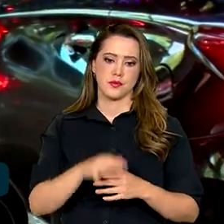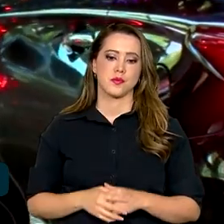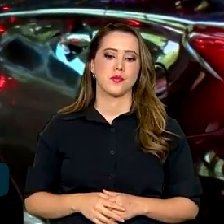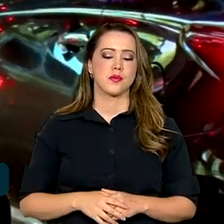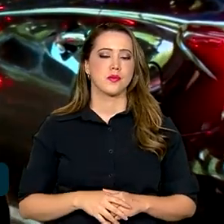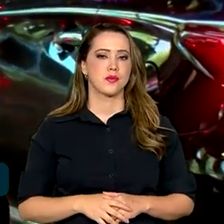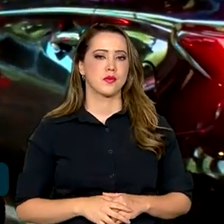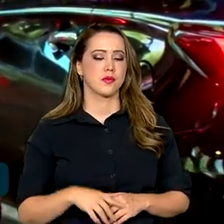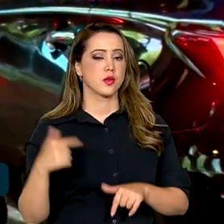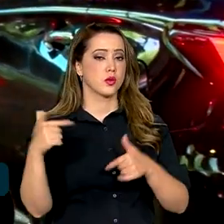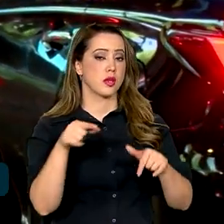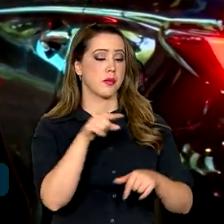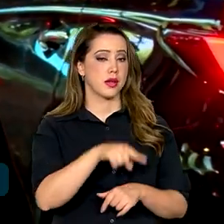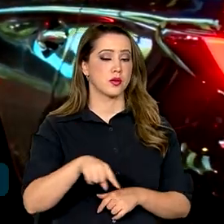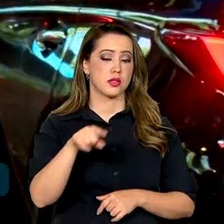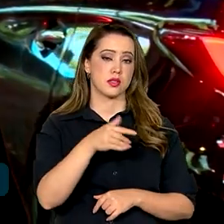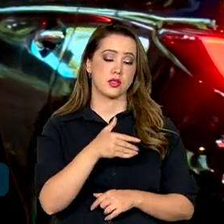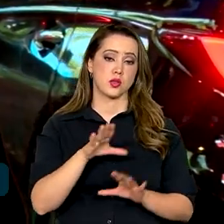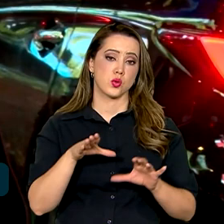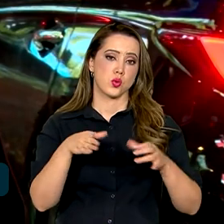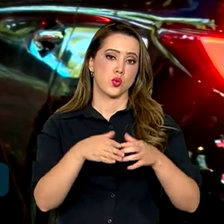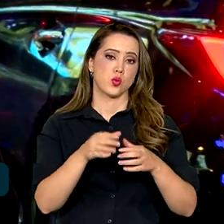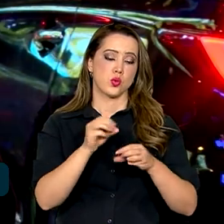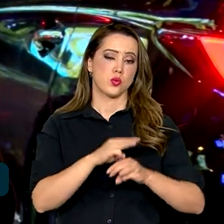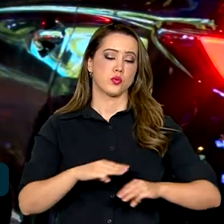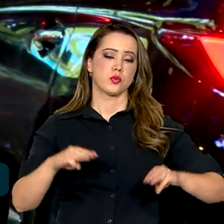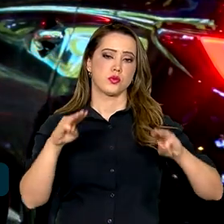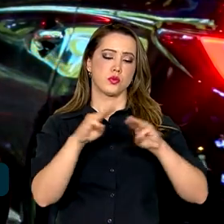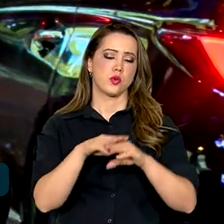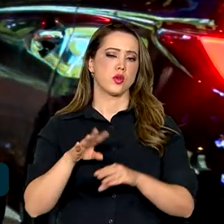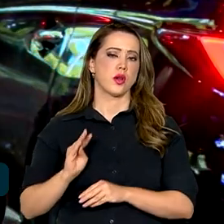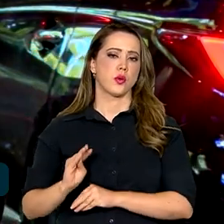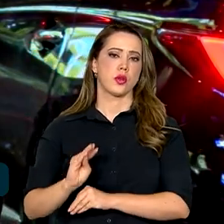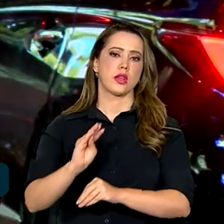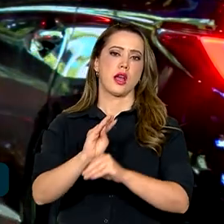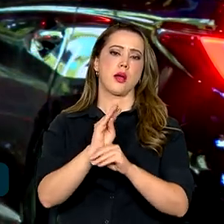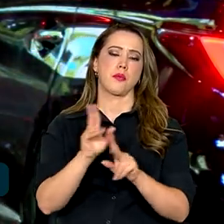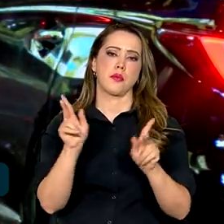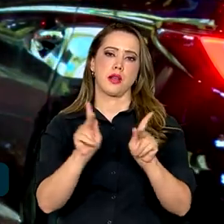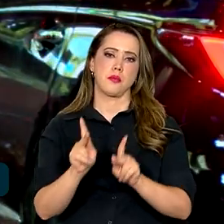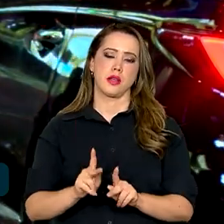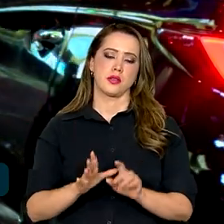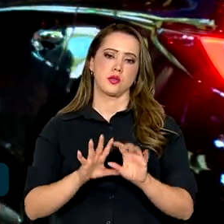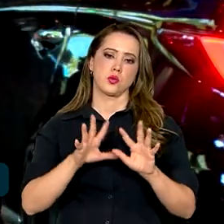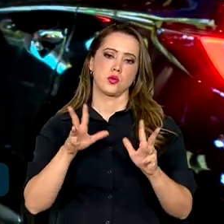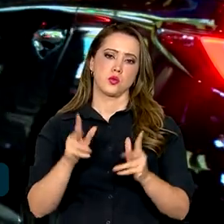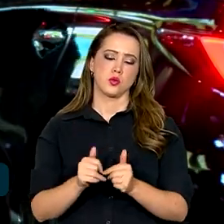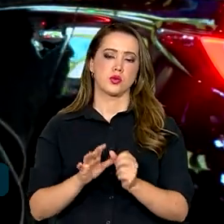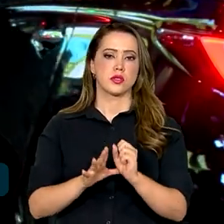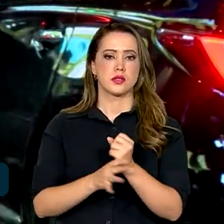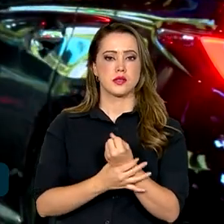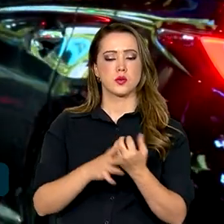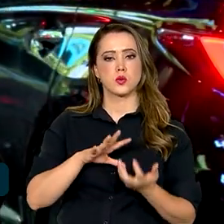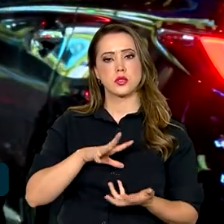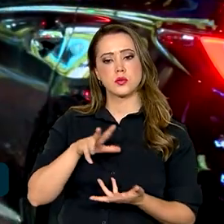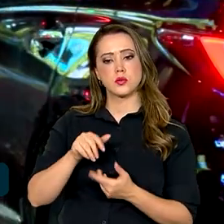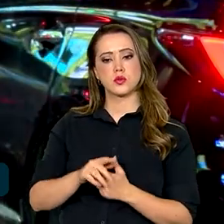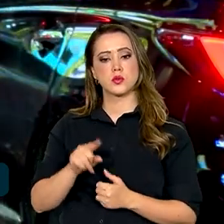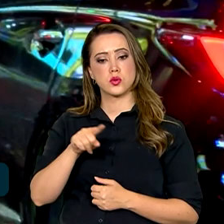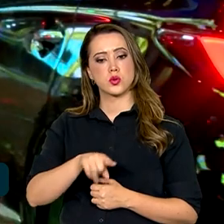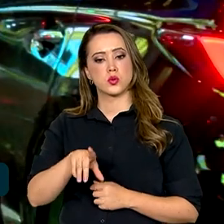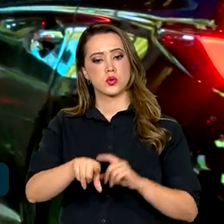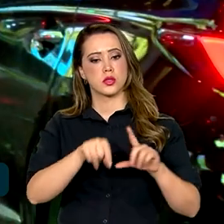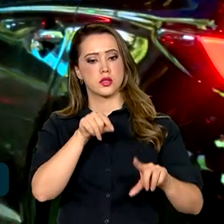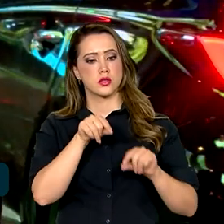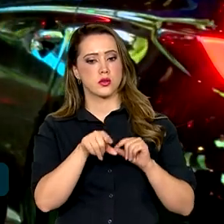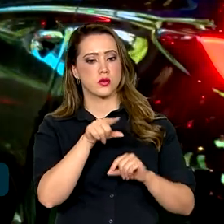Rússia e França. A missão desse grupo, do Conselho de Segurança da ONU, é zelar pela manutenção da paz no mundo e da segurança internacional. E tudo o que é